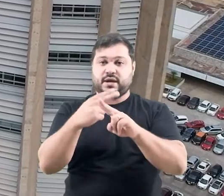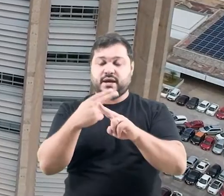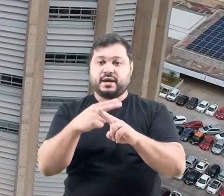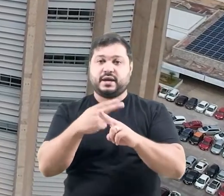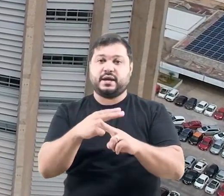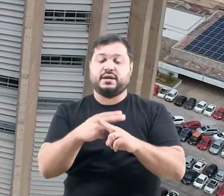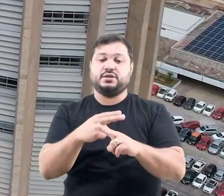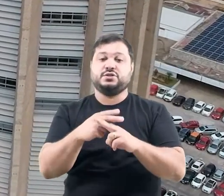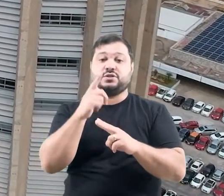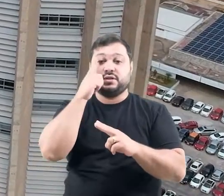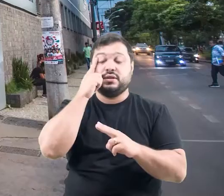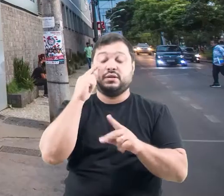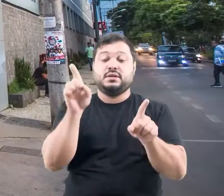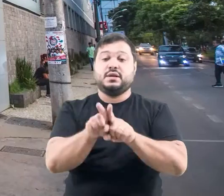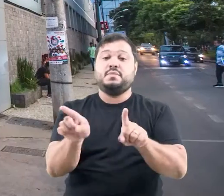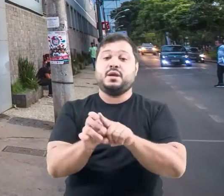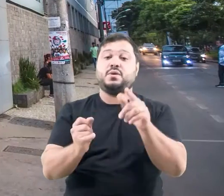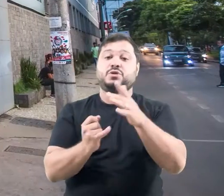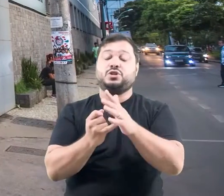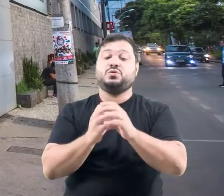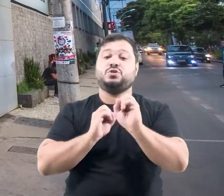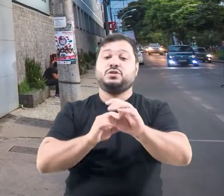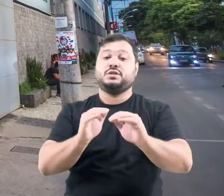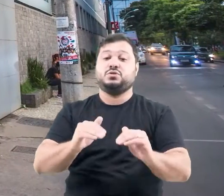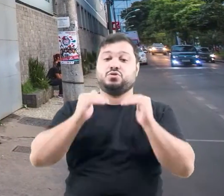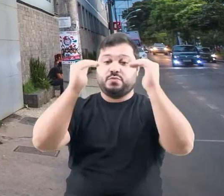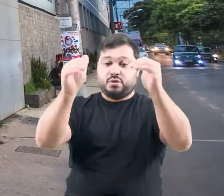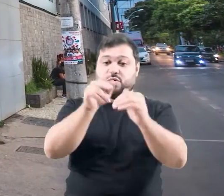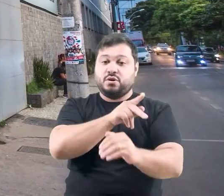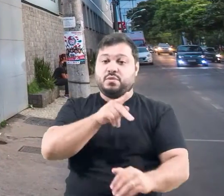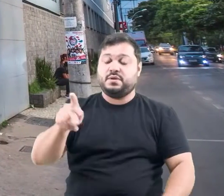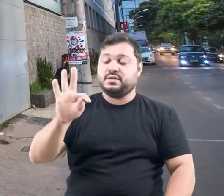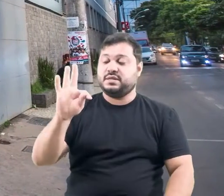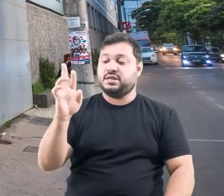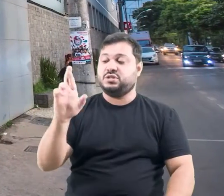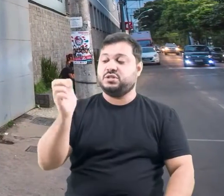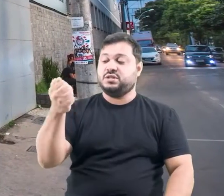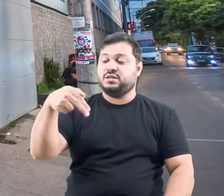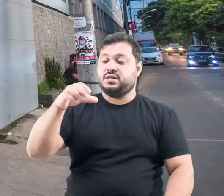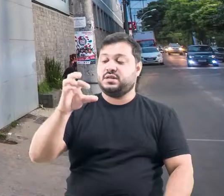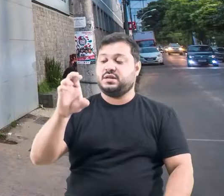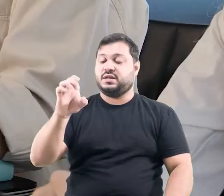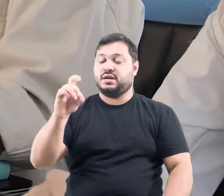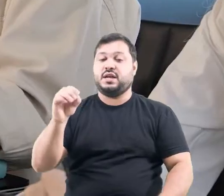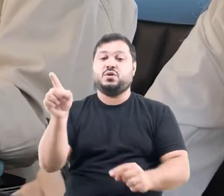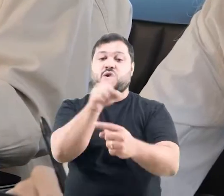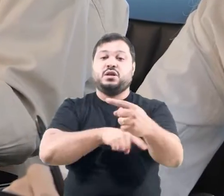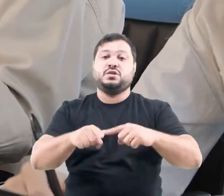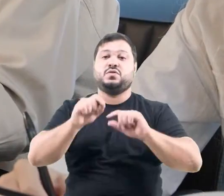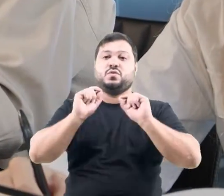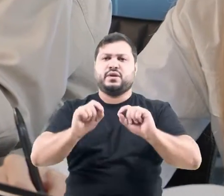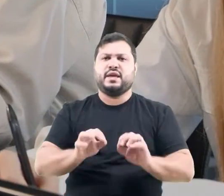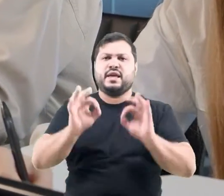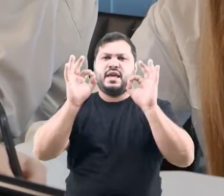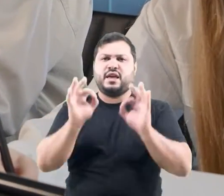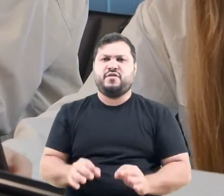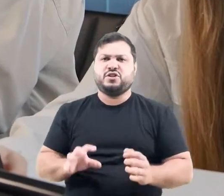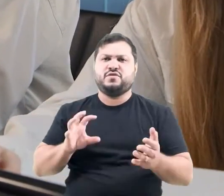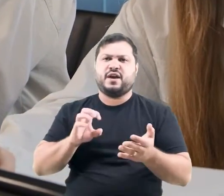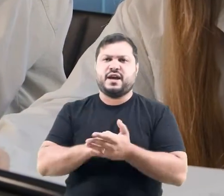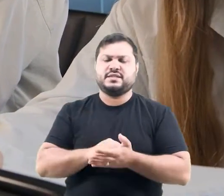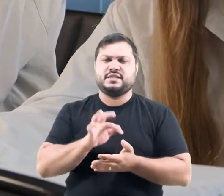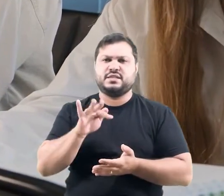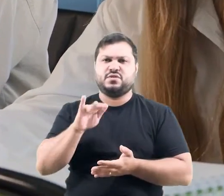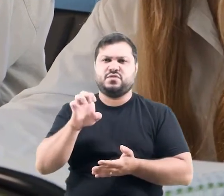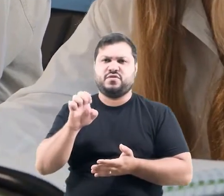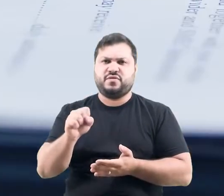Caixa Econômica Federal e o Instituto de Ensino Superior Presidente Tancredo de Almeida Neves. A intenção era efetivar a